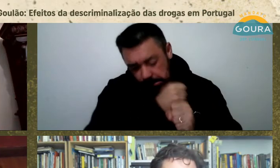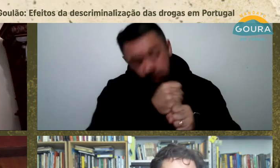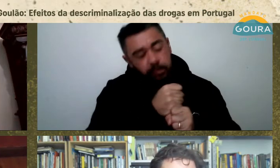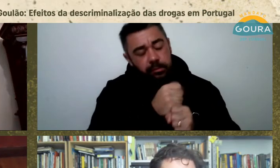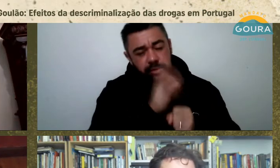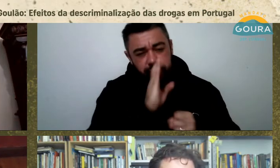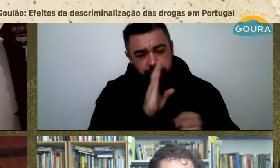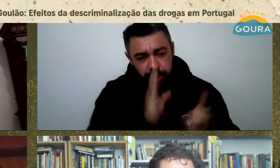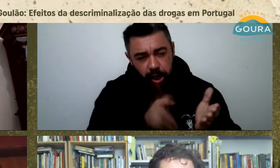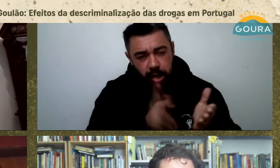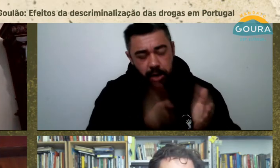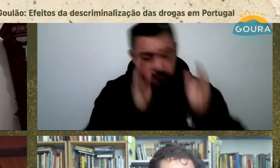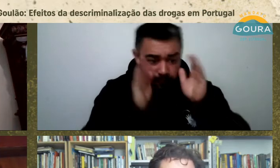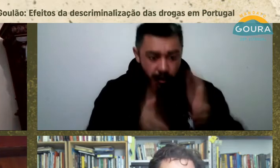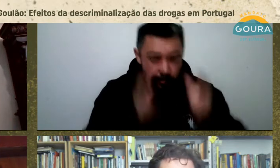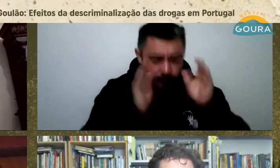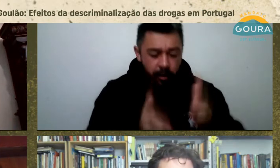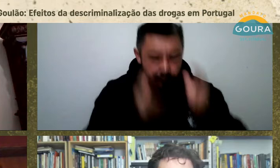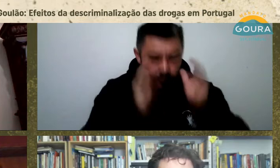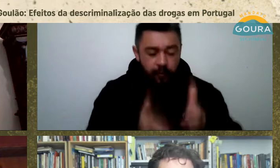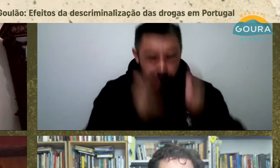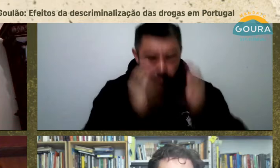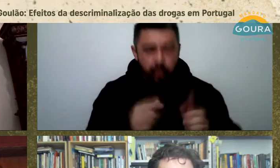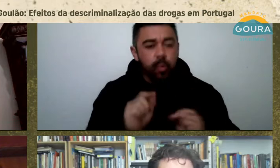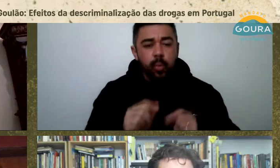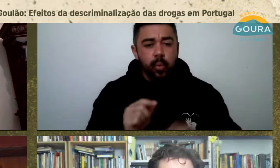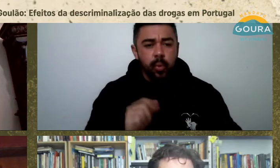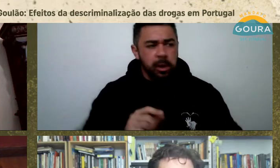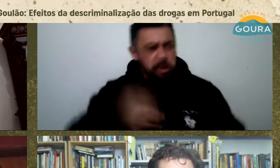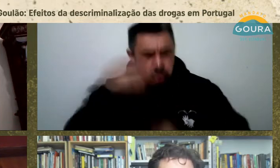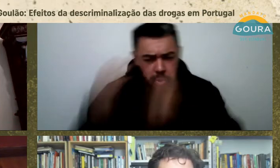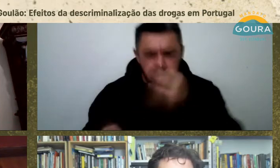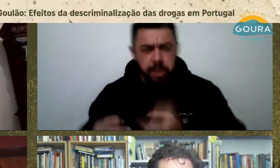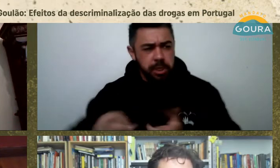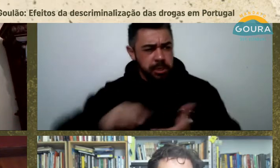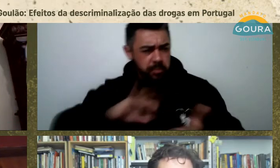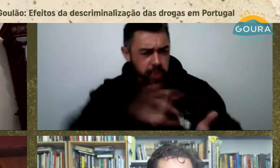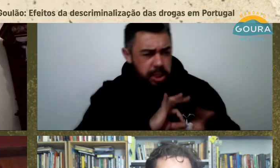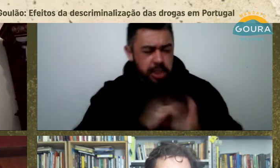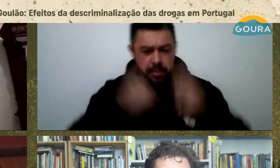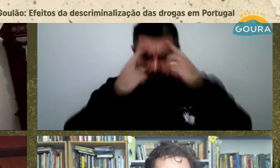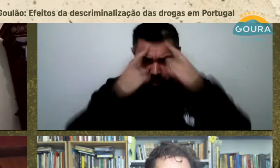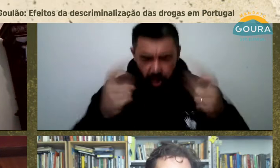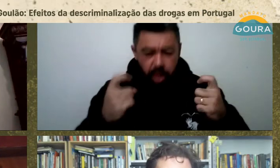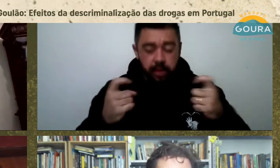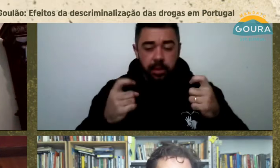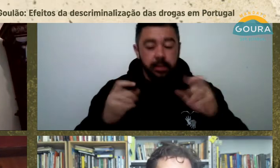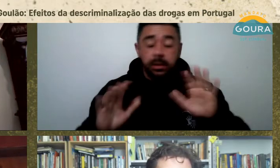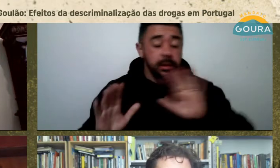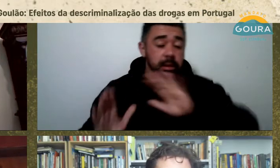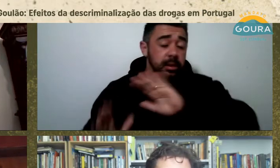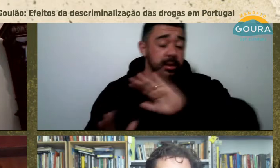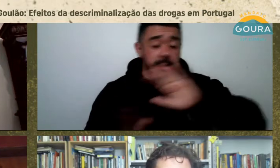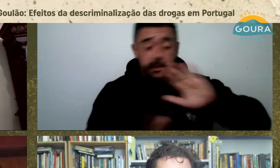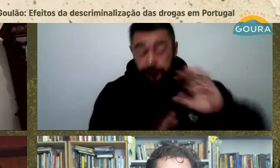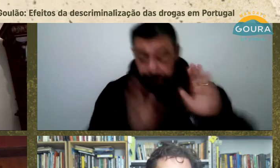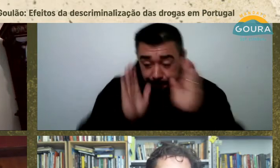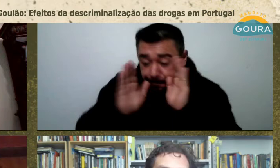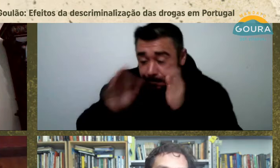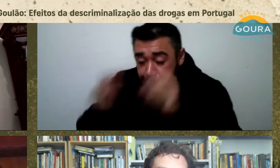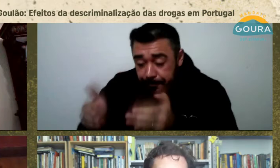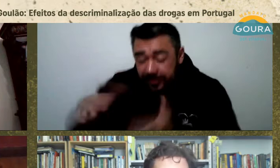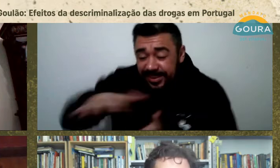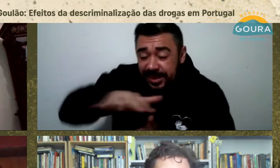esteve muito focalizado na intervenção da justiça e da perseguição, e transferi-lo para a área da